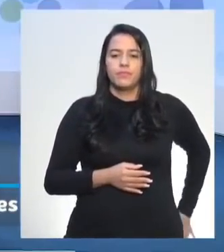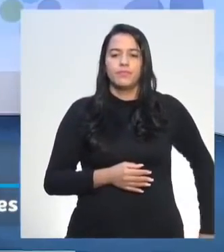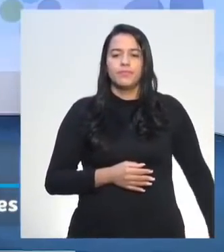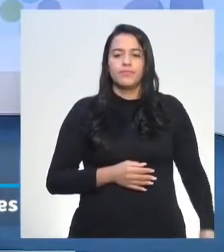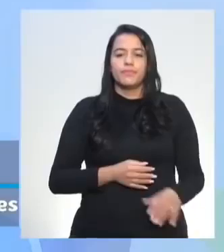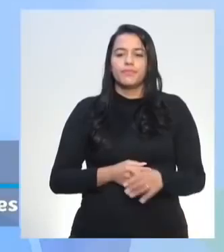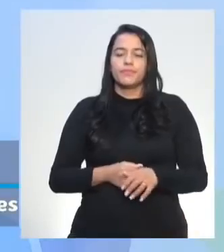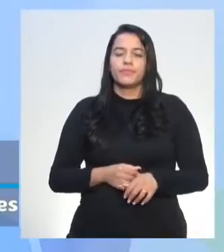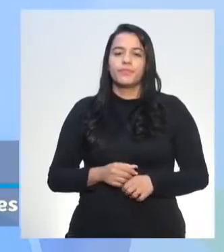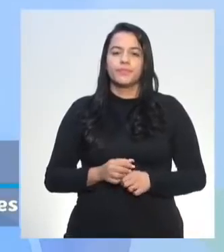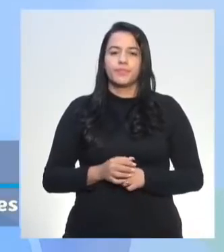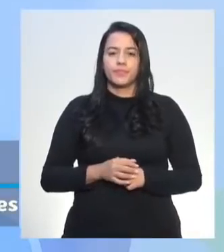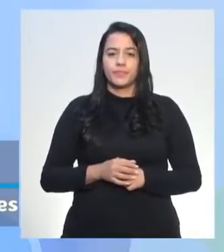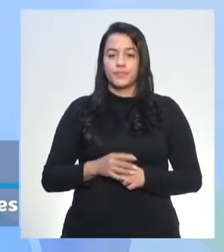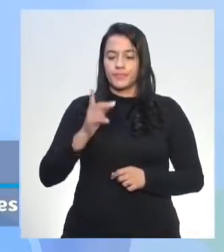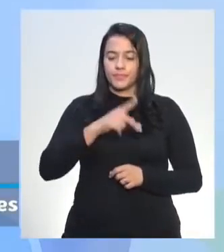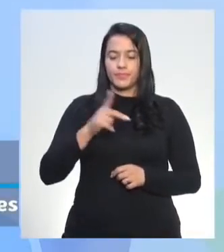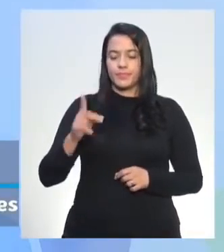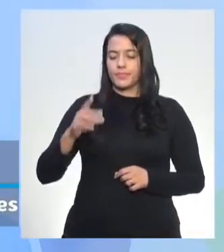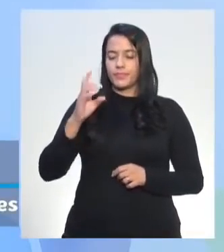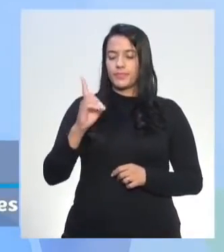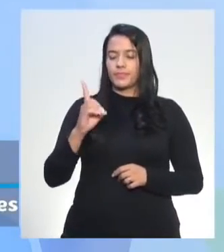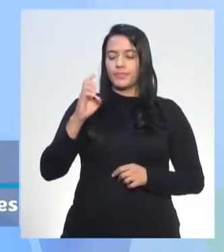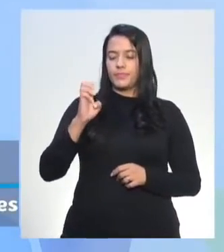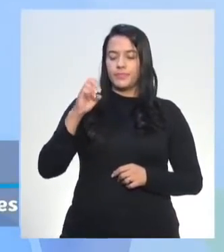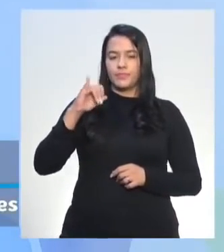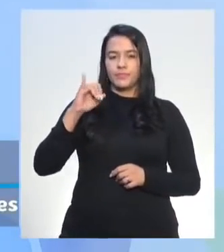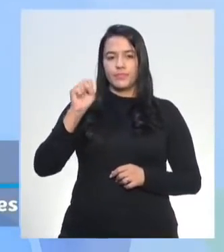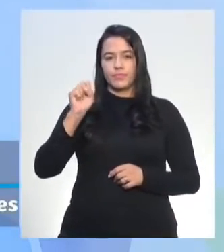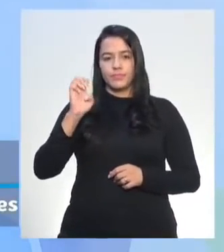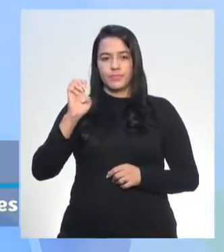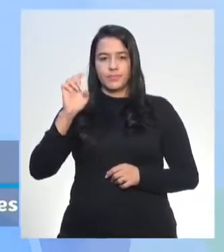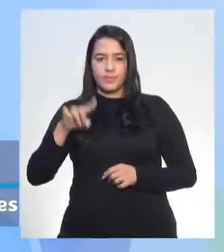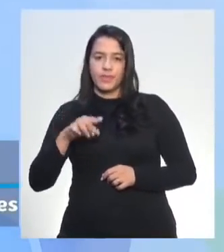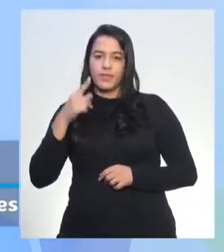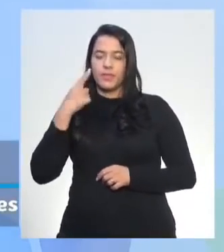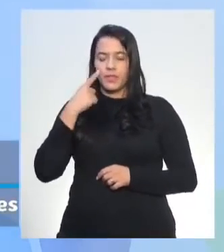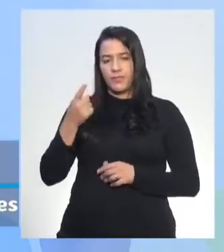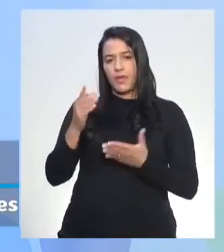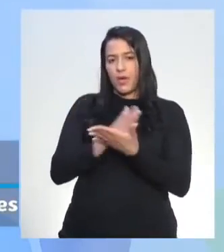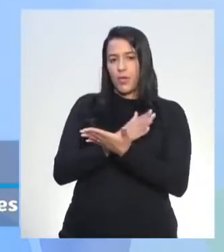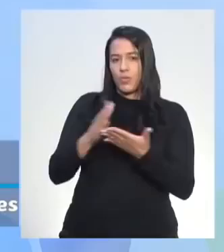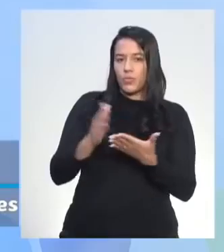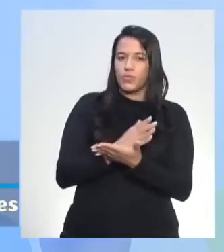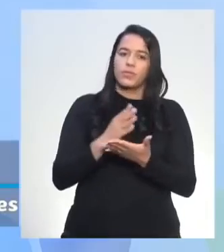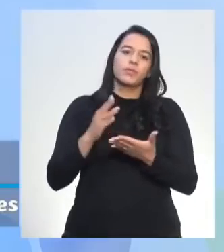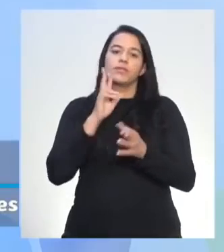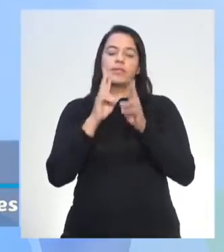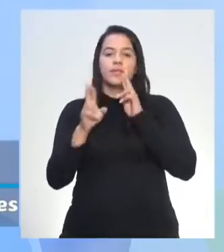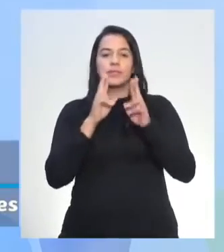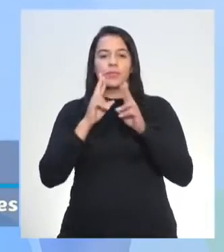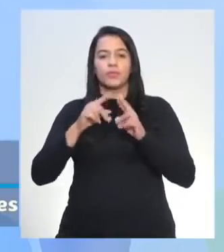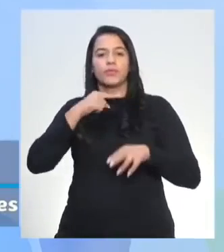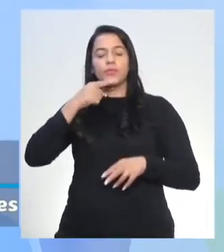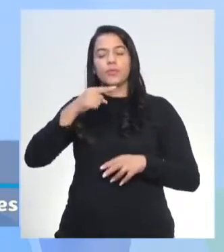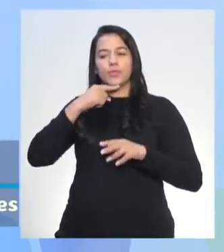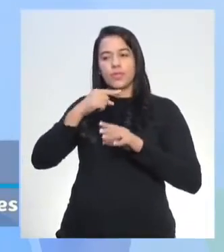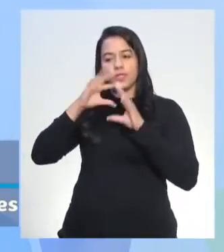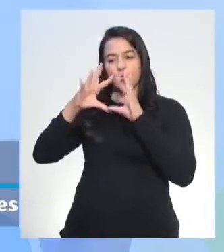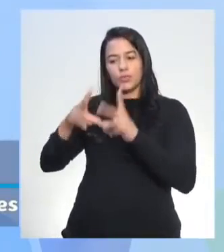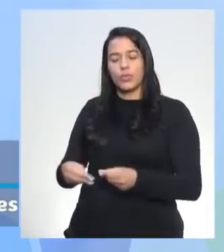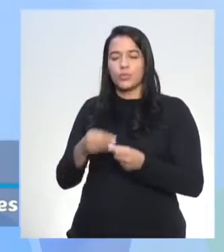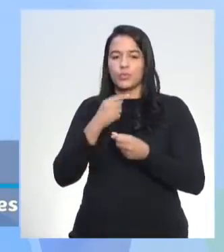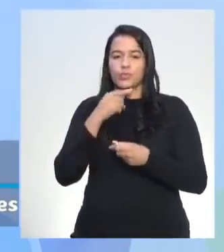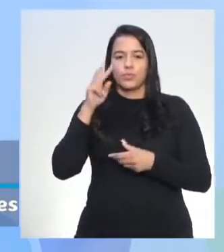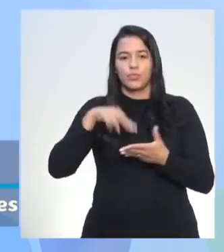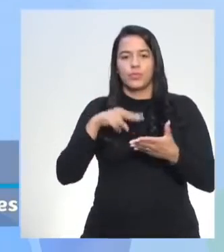Bom, olha, a Prodez está falando... nós conseguimos ler algumas respostas, nem sempre dá para reler todas, mas assim, um abraço